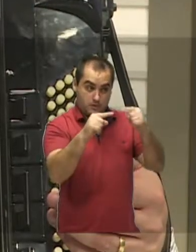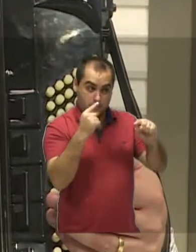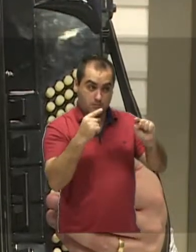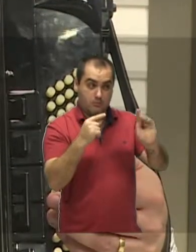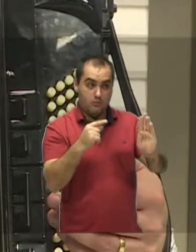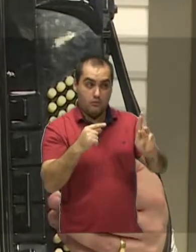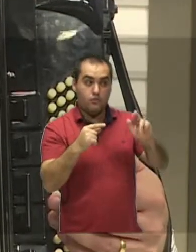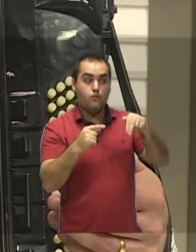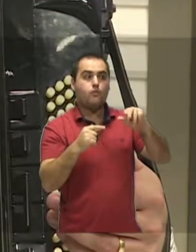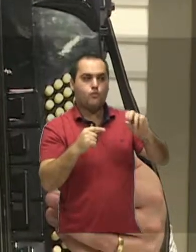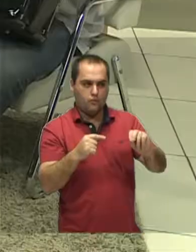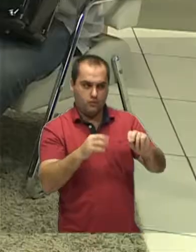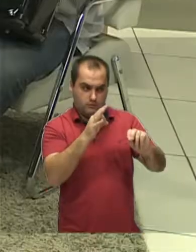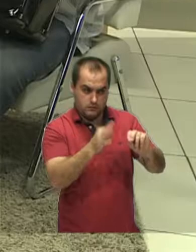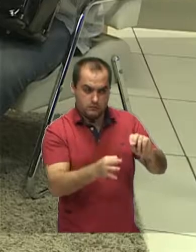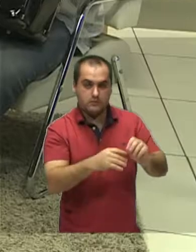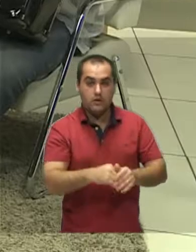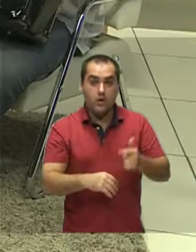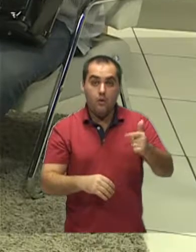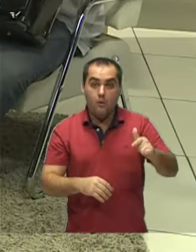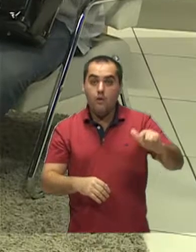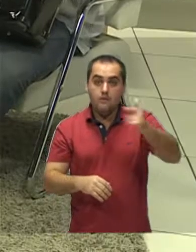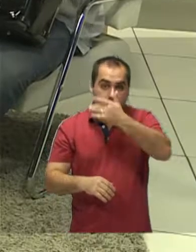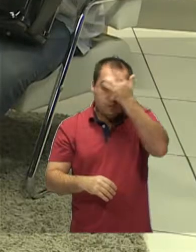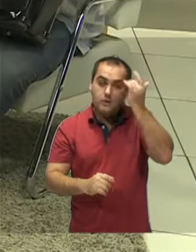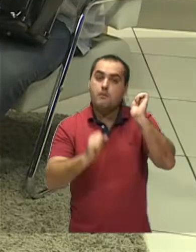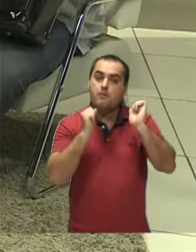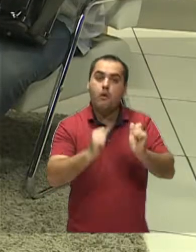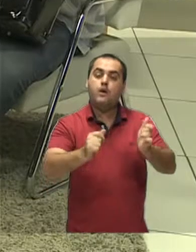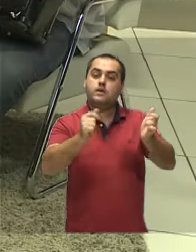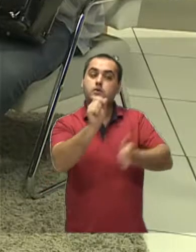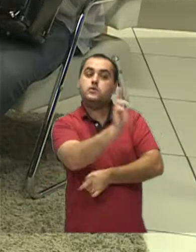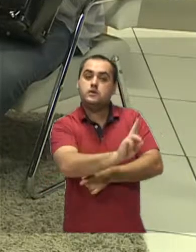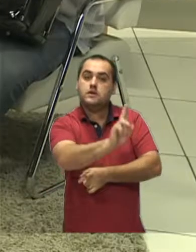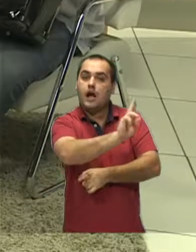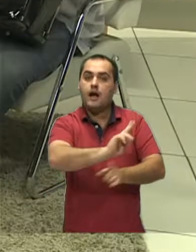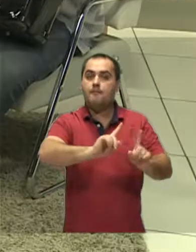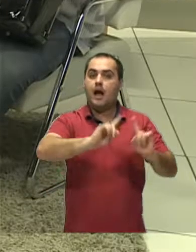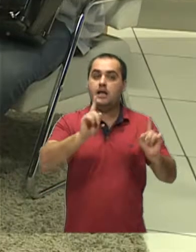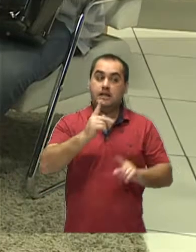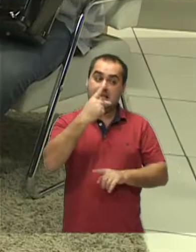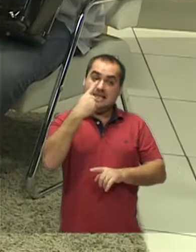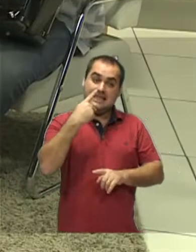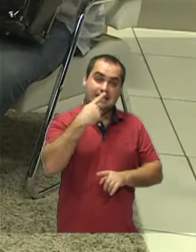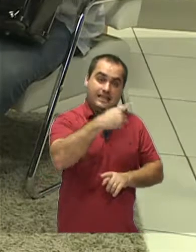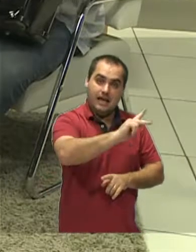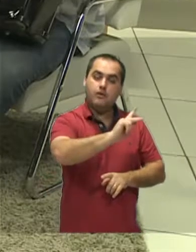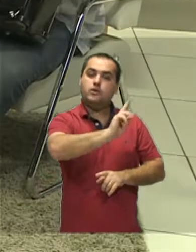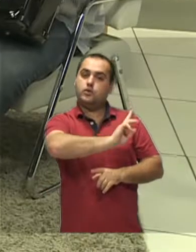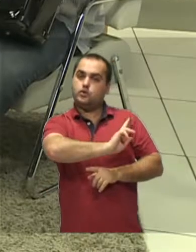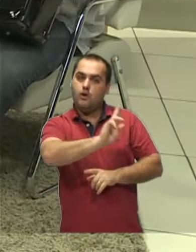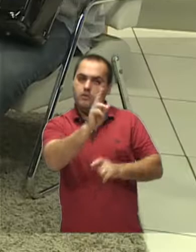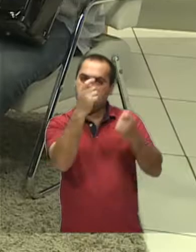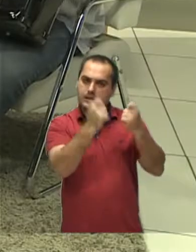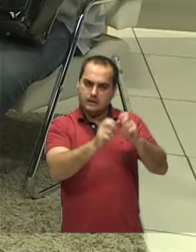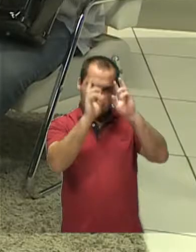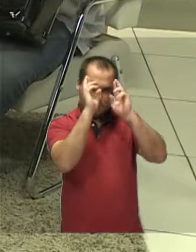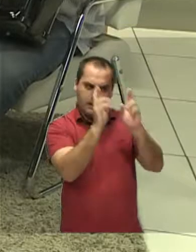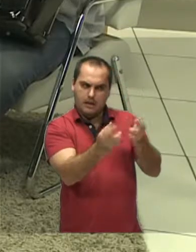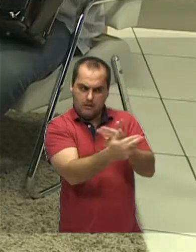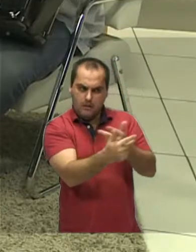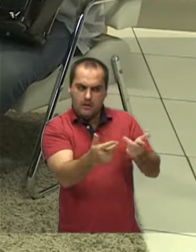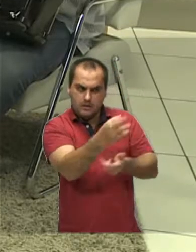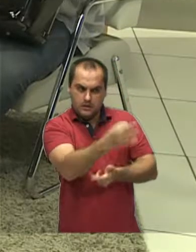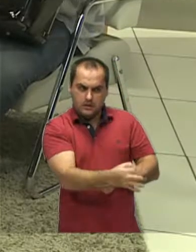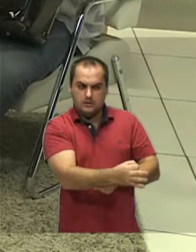Moritz. O outro artista ele pode até utilizar ela, Sim. Mas ele tem que respeitar alguns caminhos, é isso? Porque